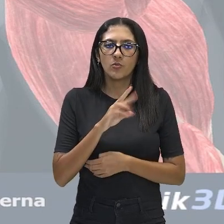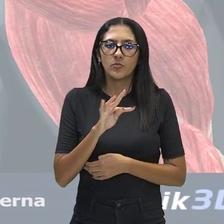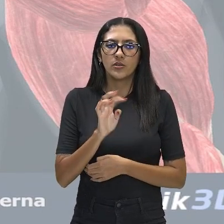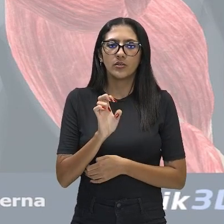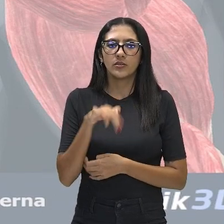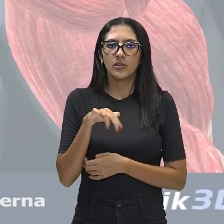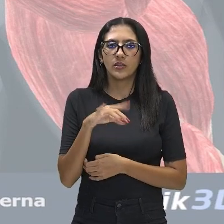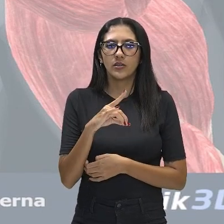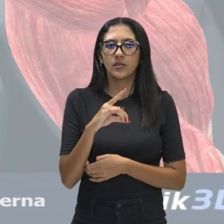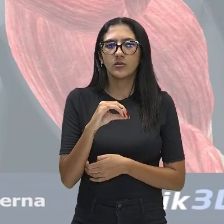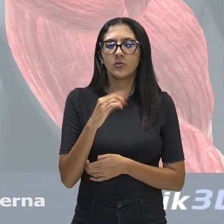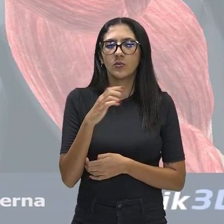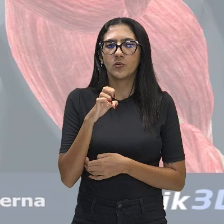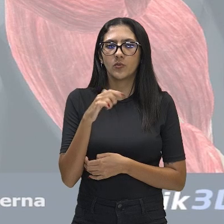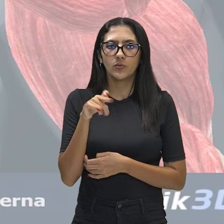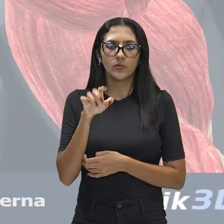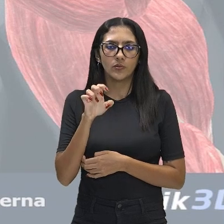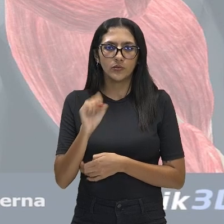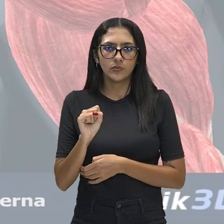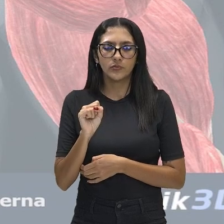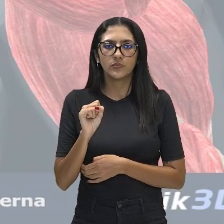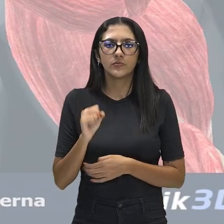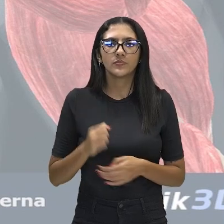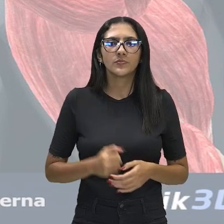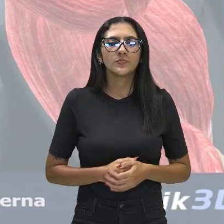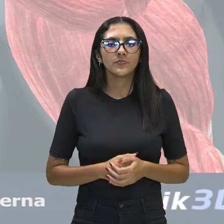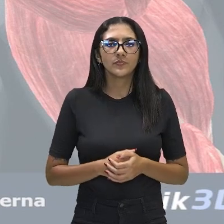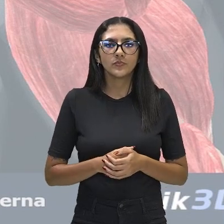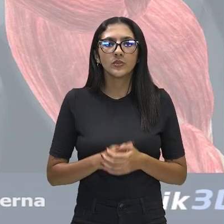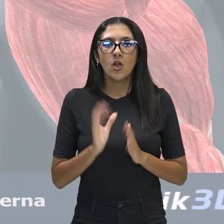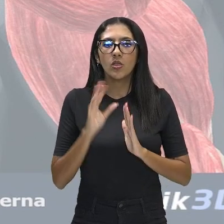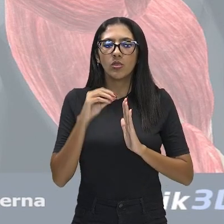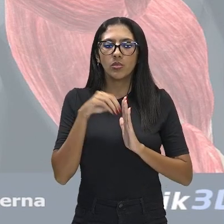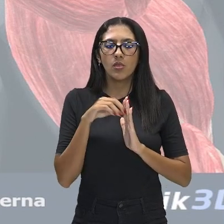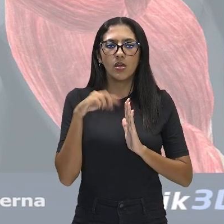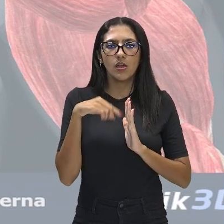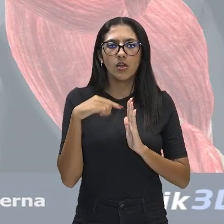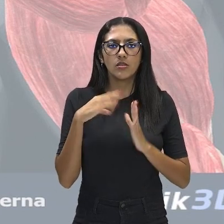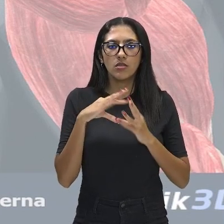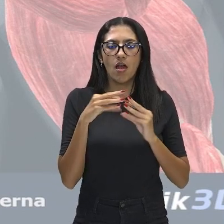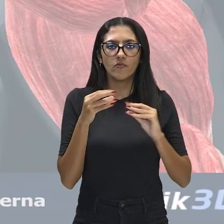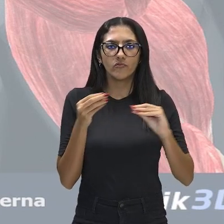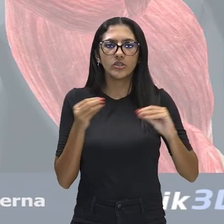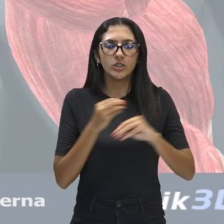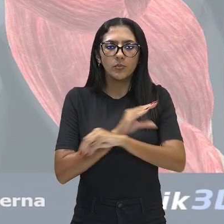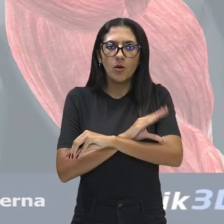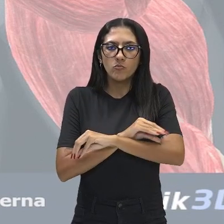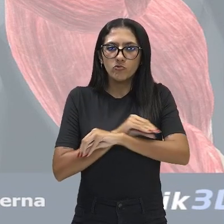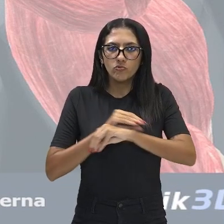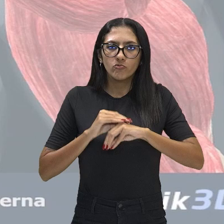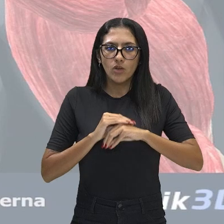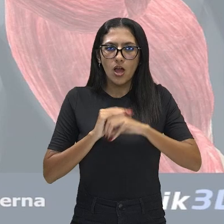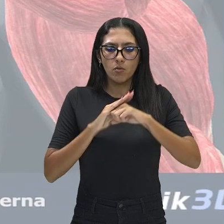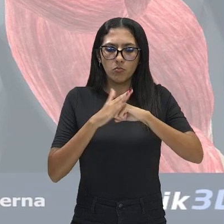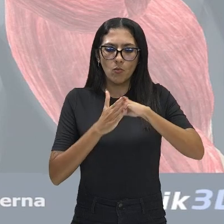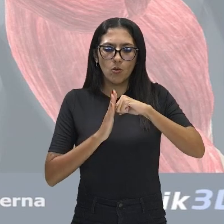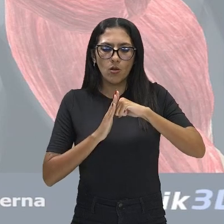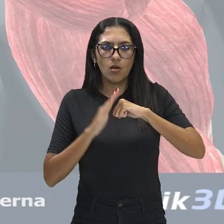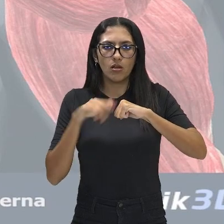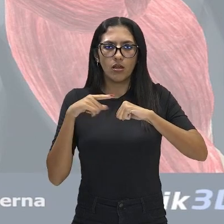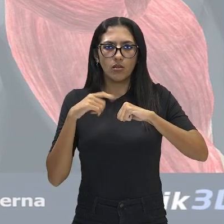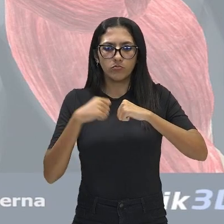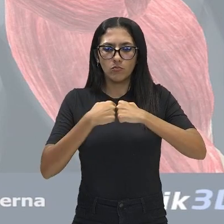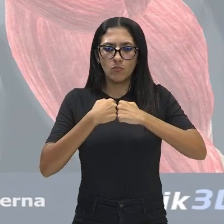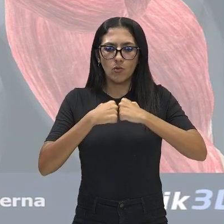tendões, certo? E dentro desses tendões, dentro desses ligamentos, nós vamos